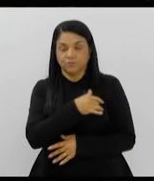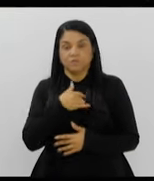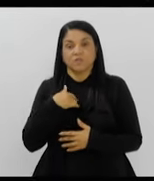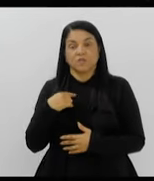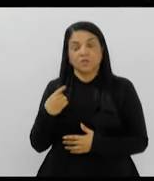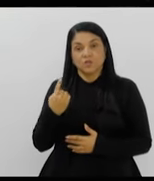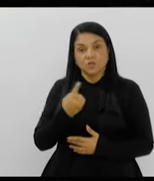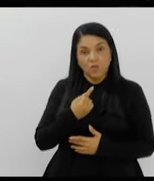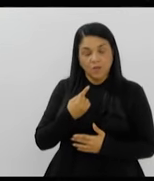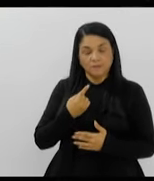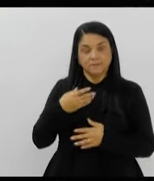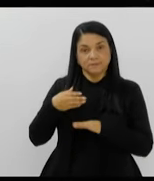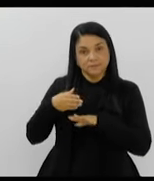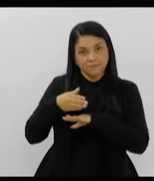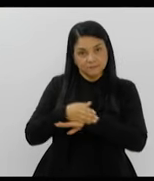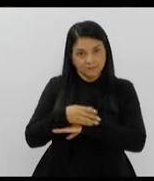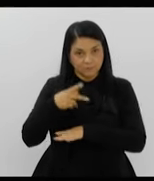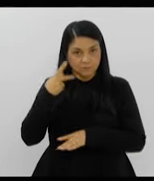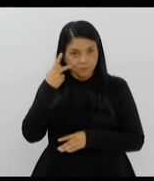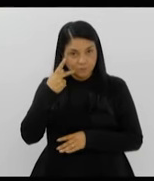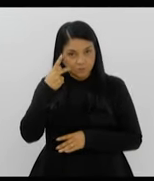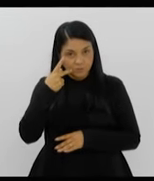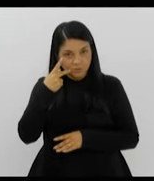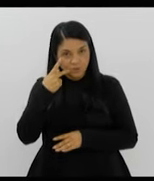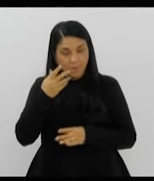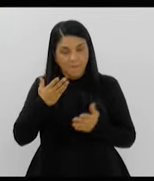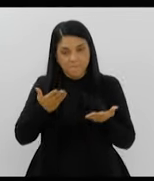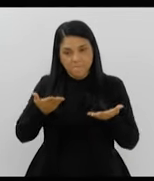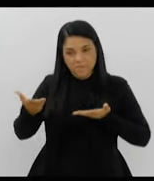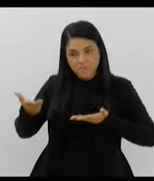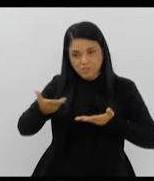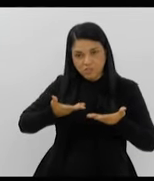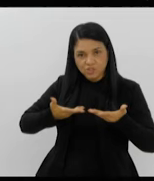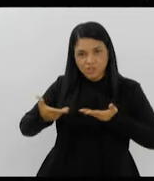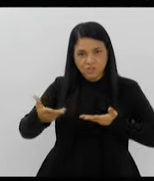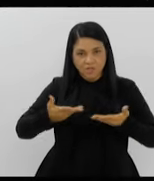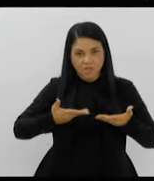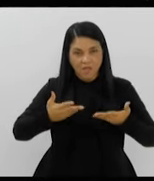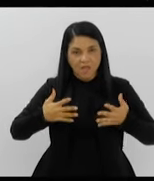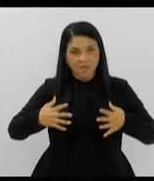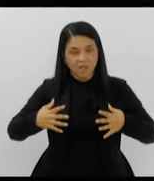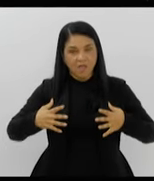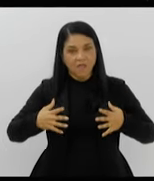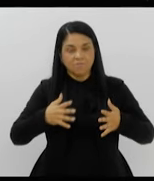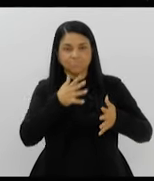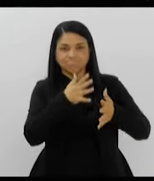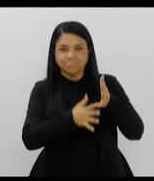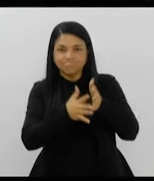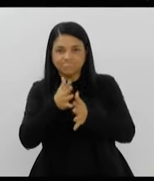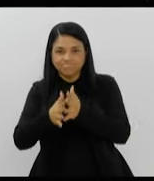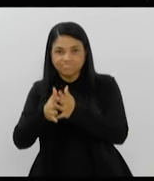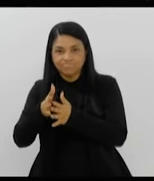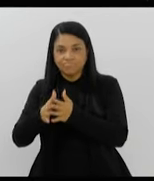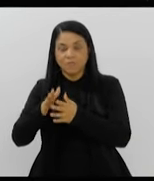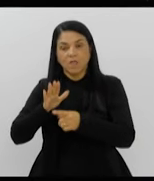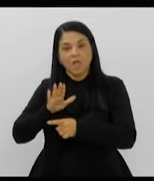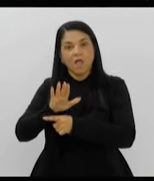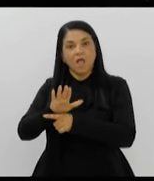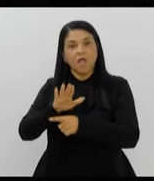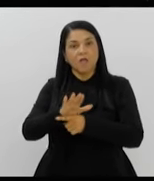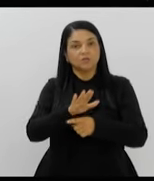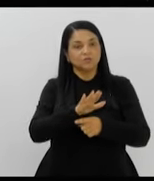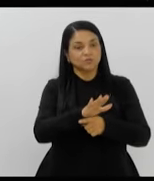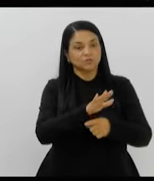na política para mediar conflitos a favor dos